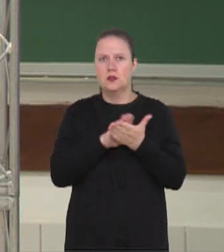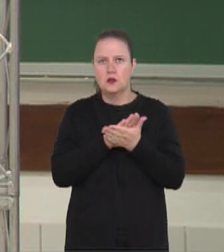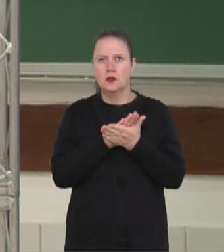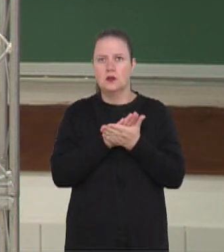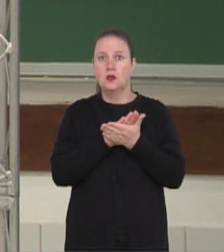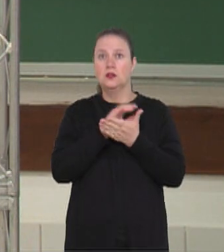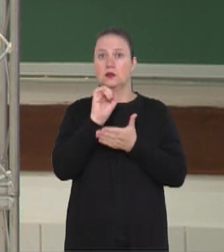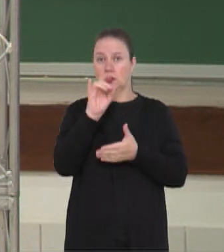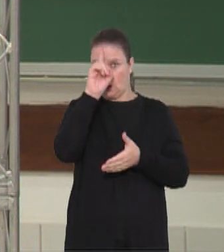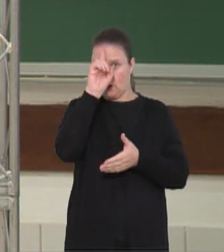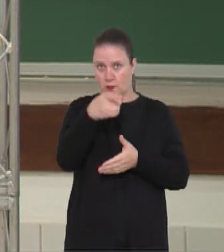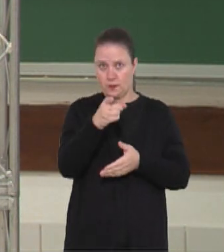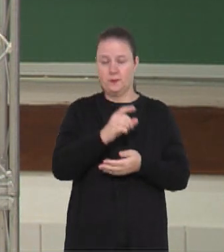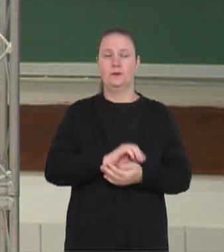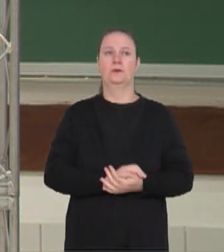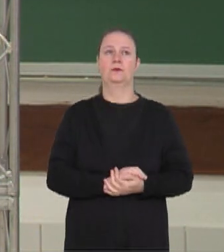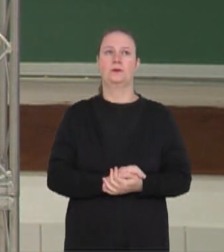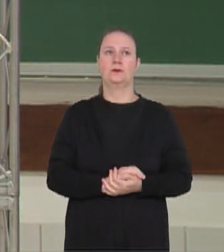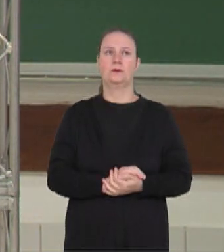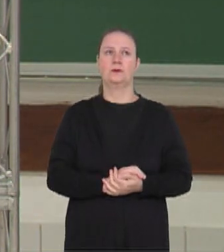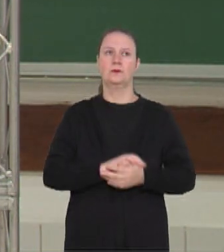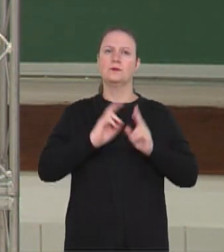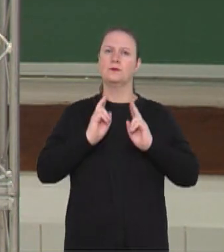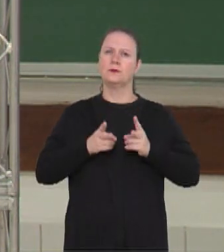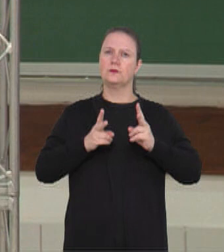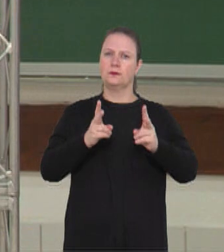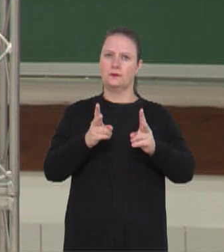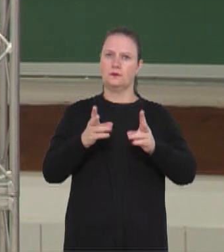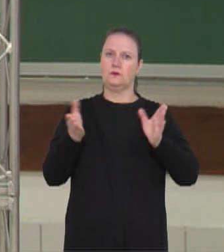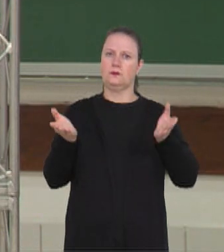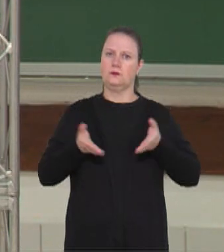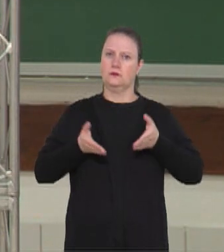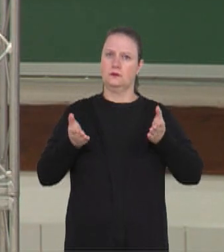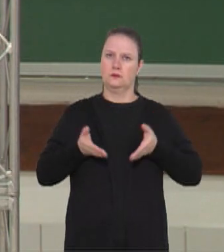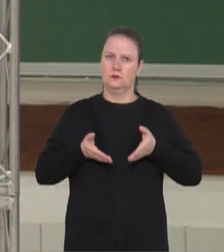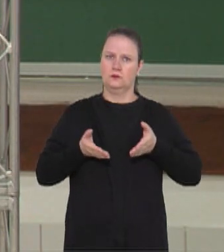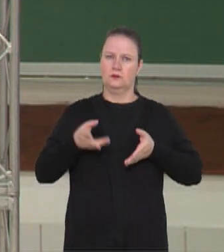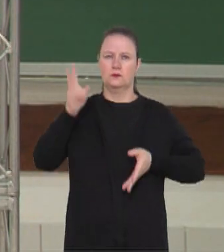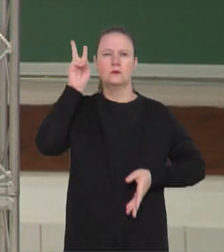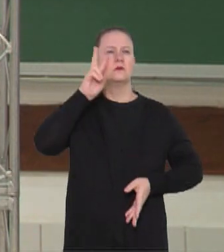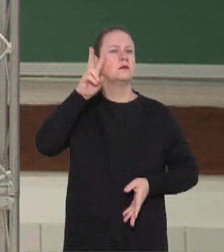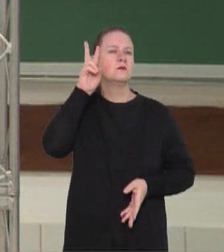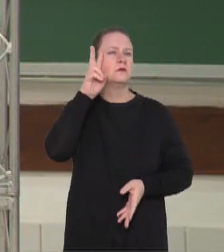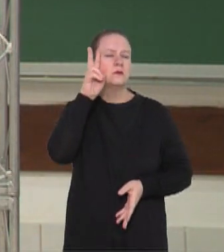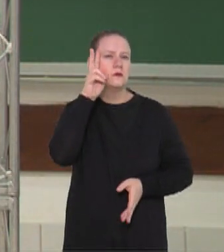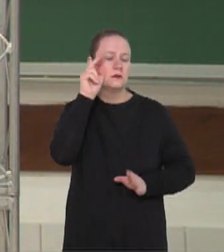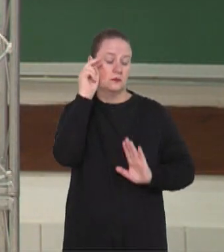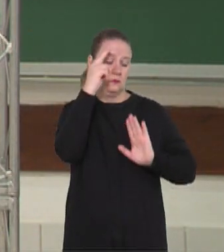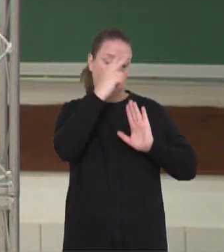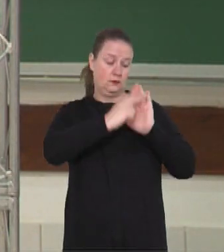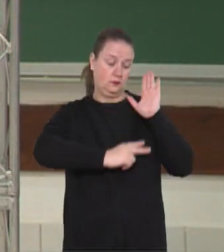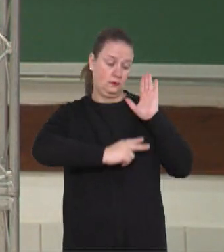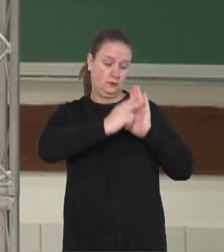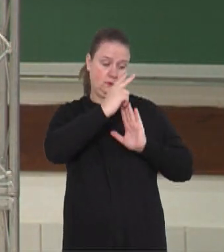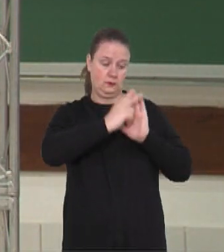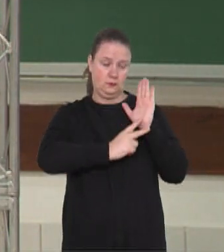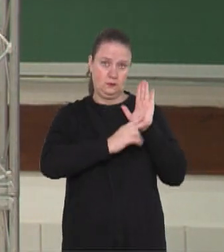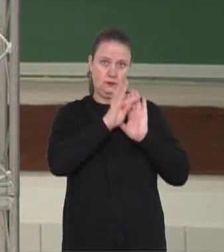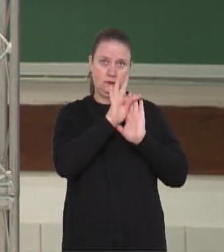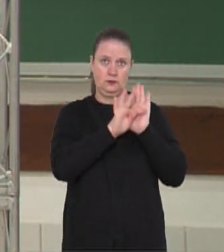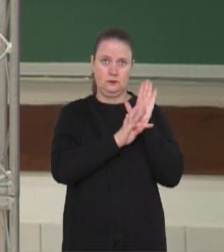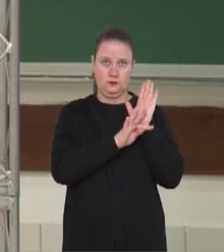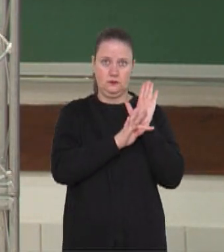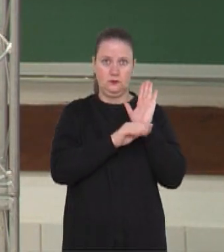no imperativo. Prosseguindo aqui, agora é o nosso reading time, é a hora da leitura. A gente vai ler esse texto